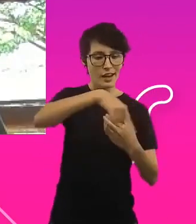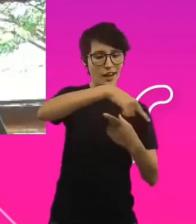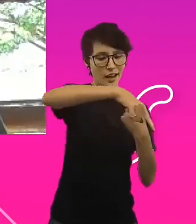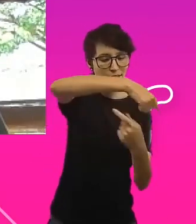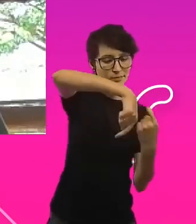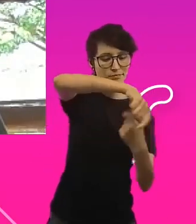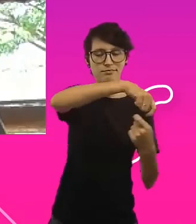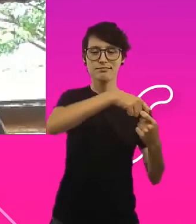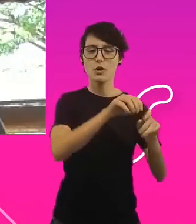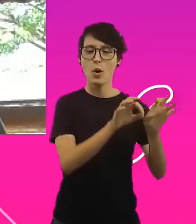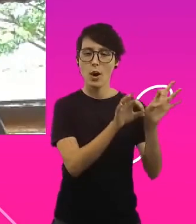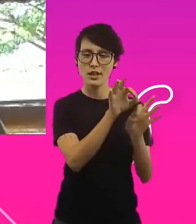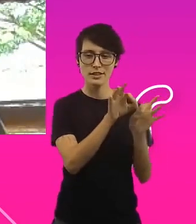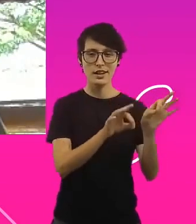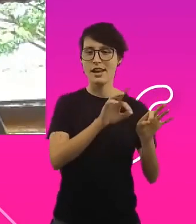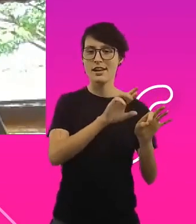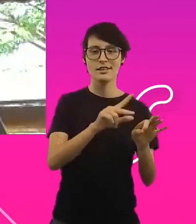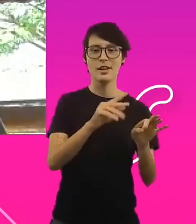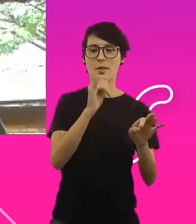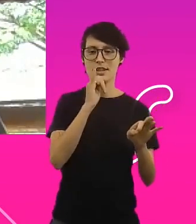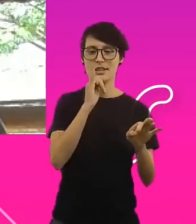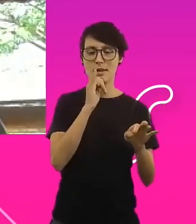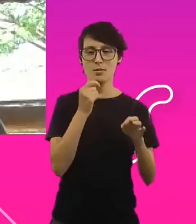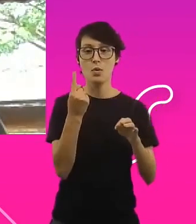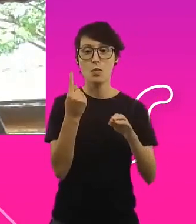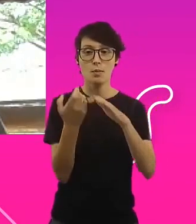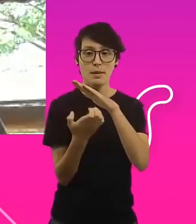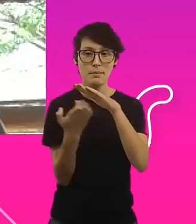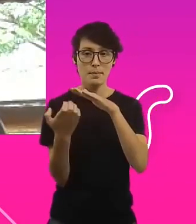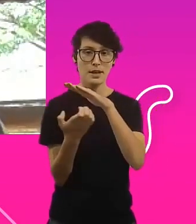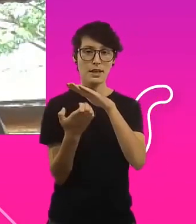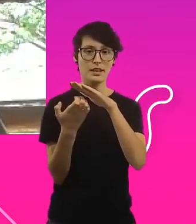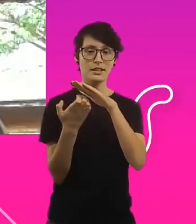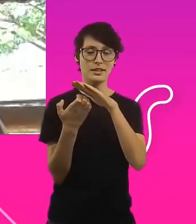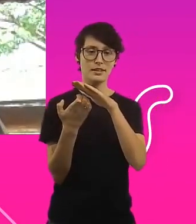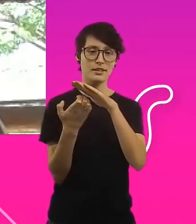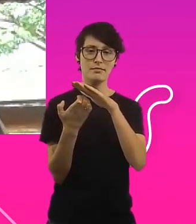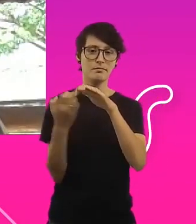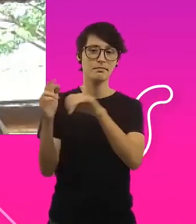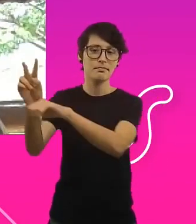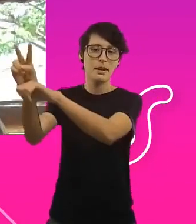realmente, né, quando é uma empresa tendo ali